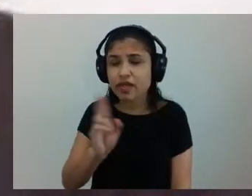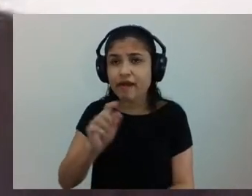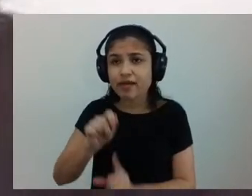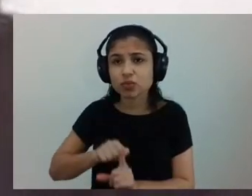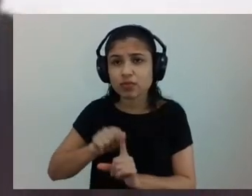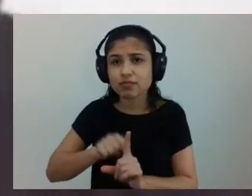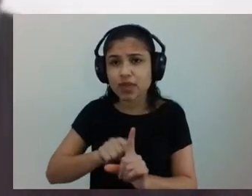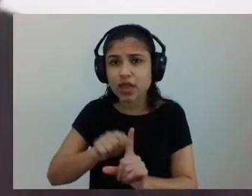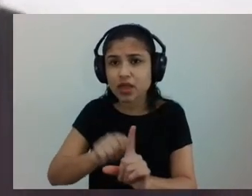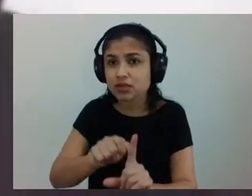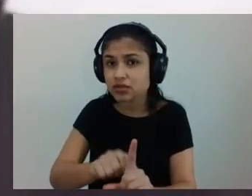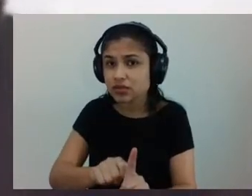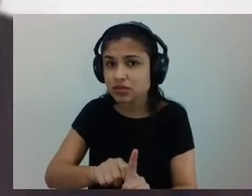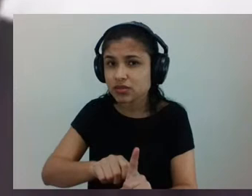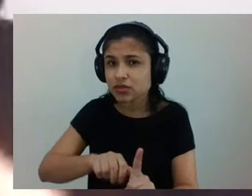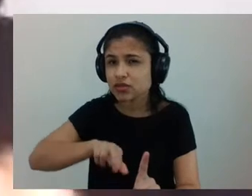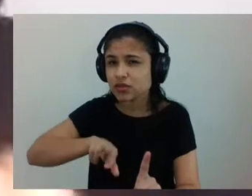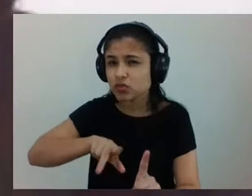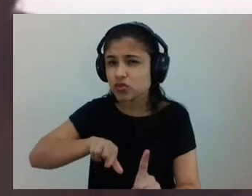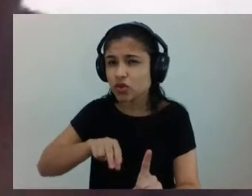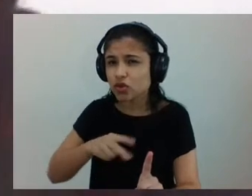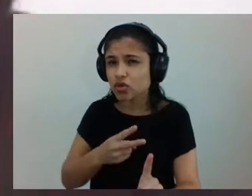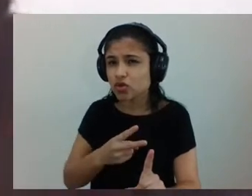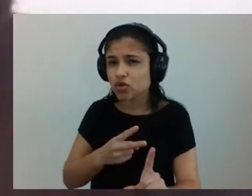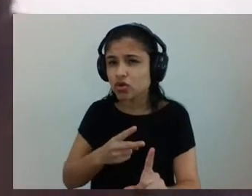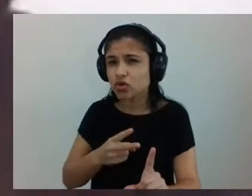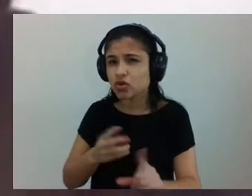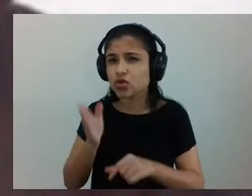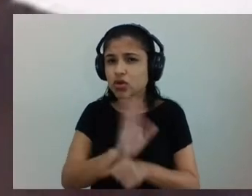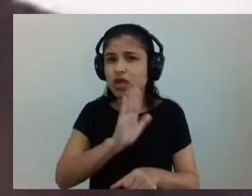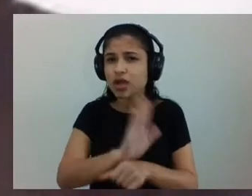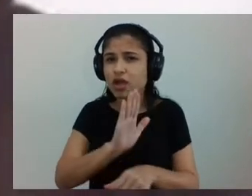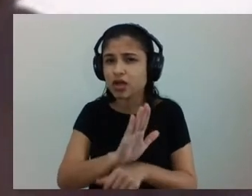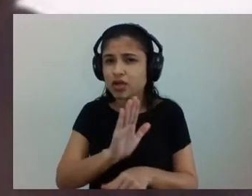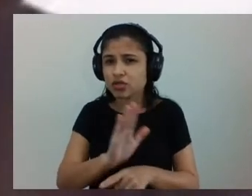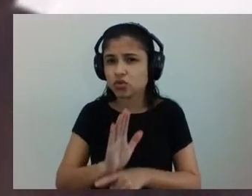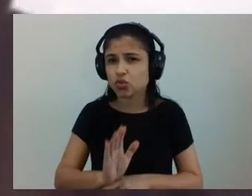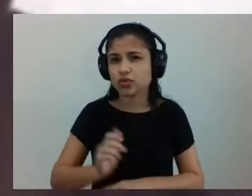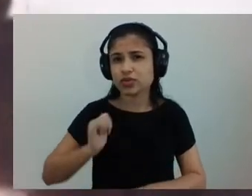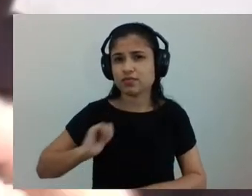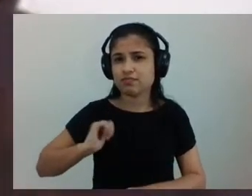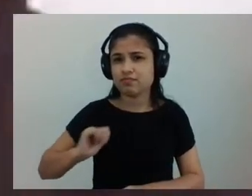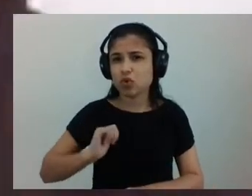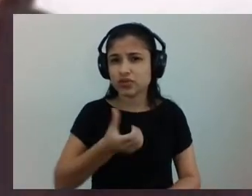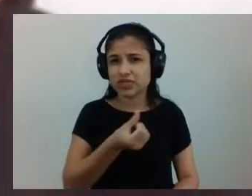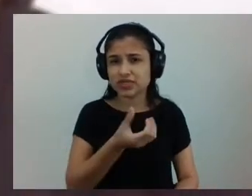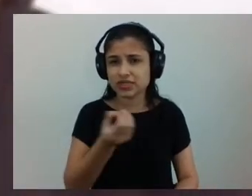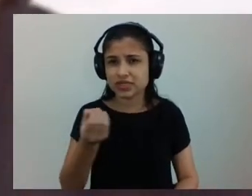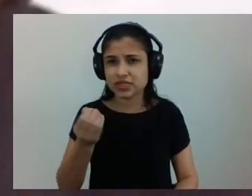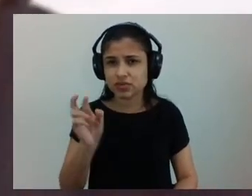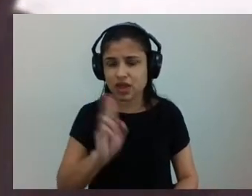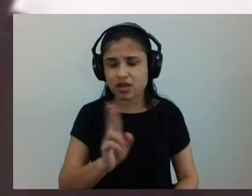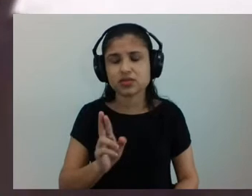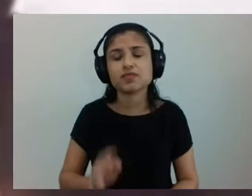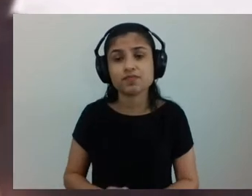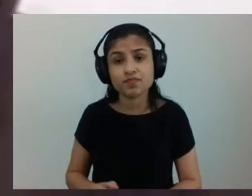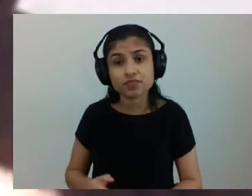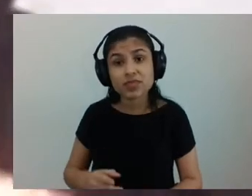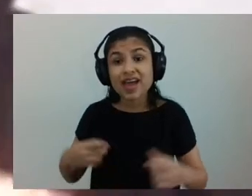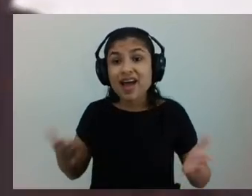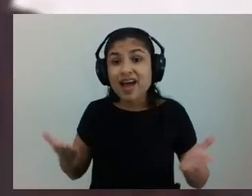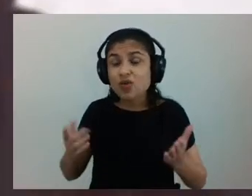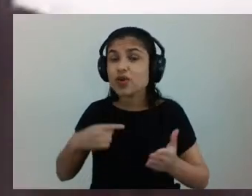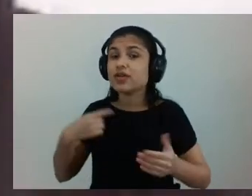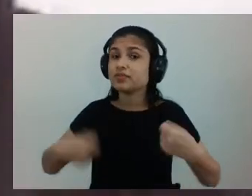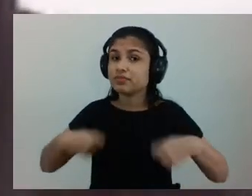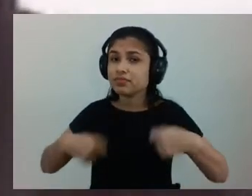reais. Então, nós vamos enfrentar tempos muito duros, onde nós temos que ser mais profissionais e mais apartidários do